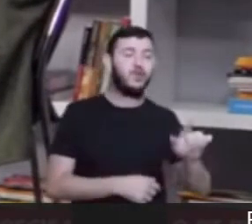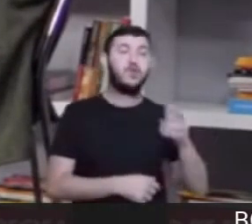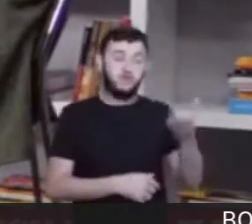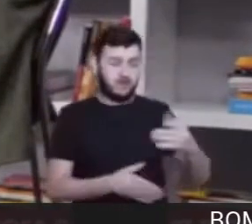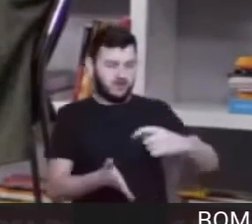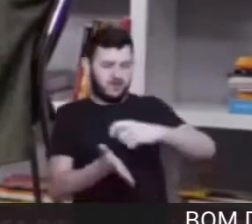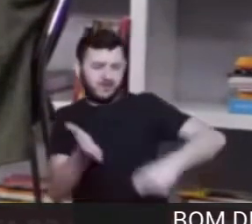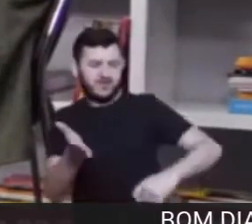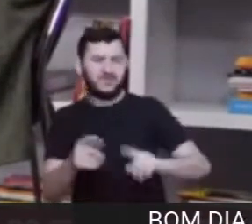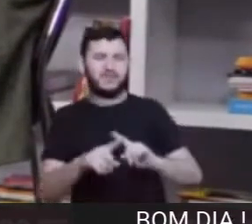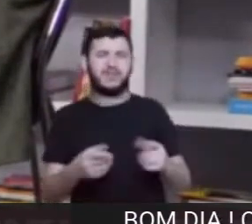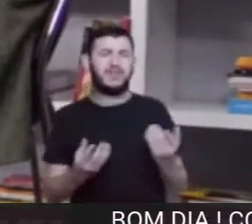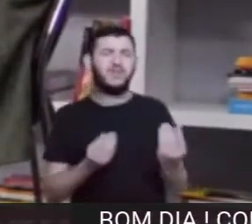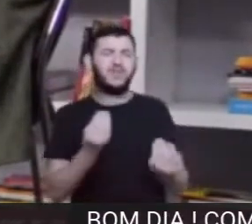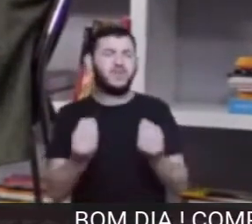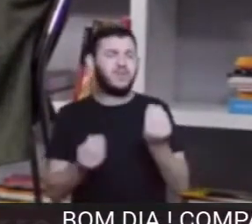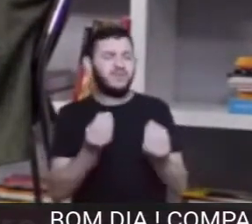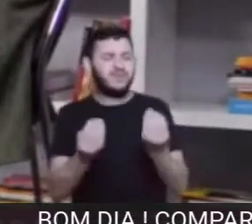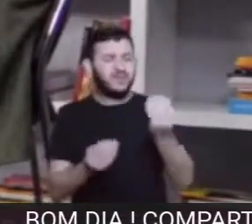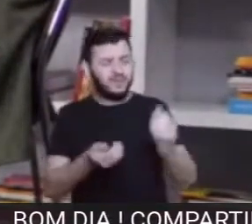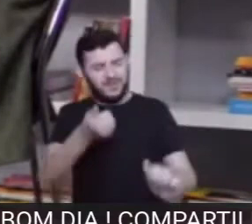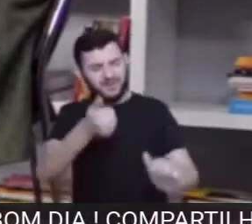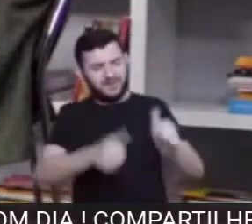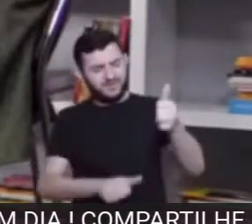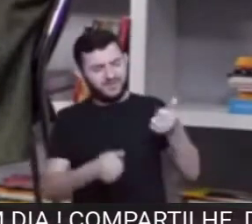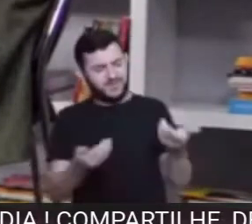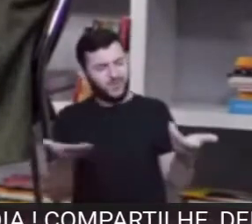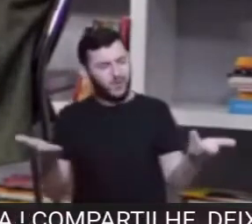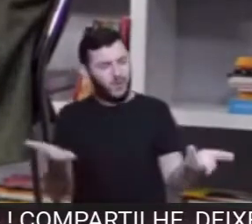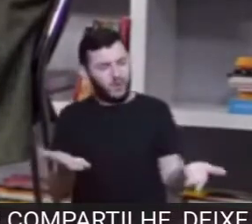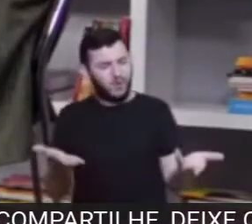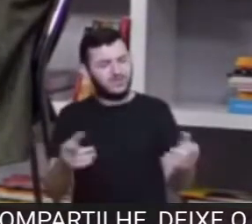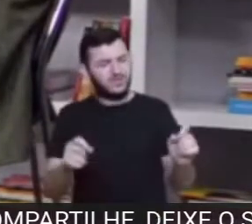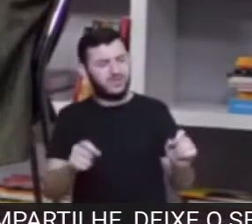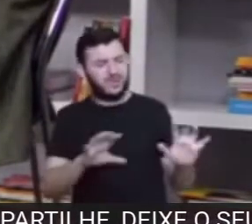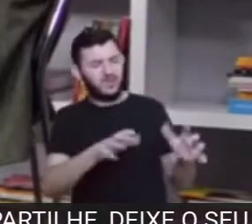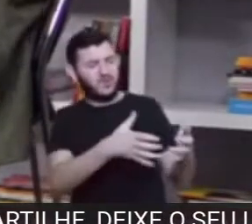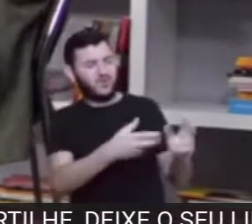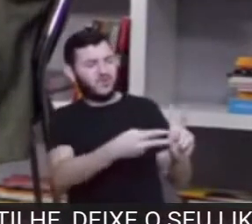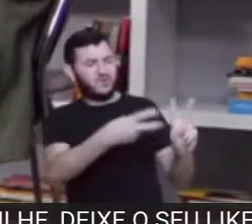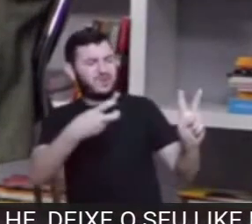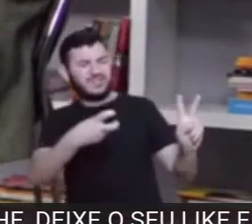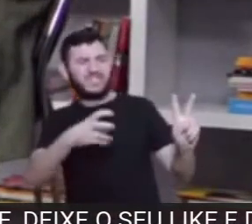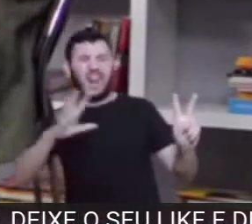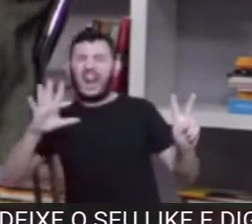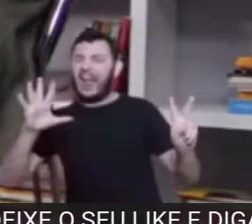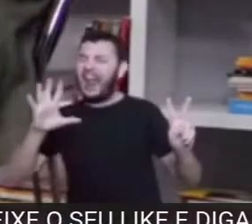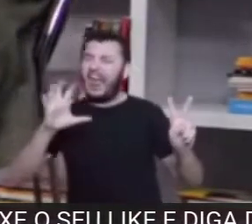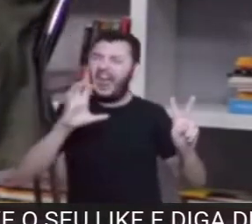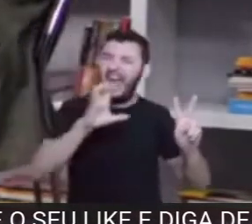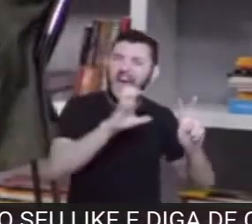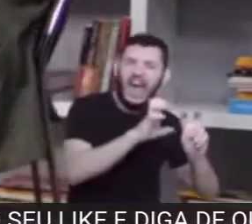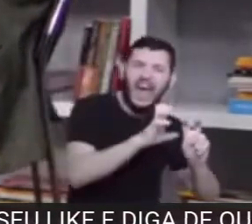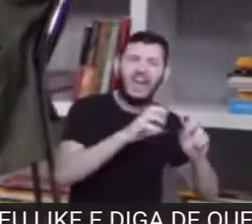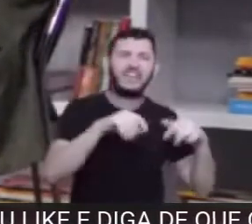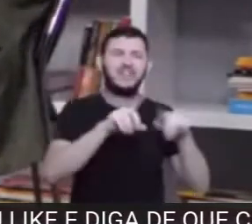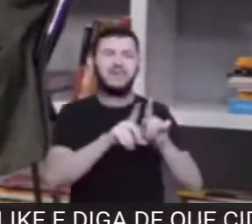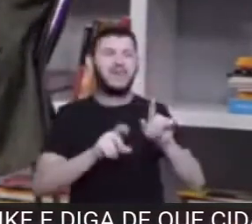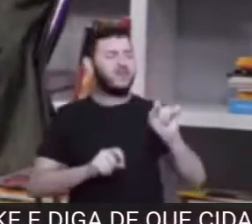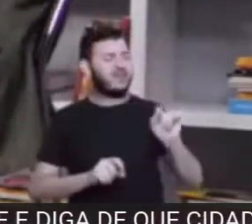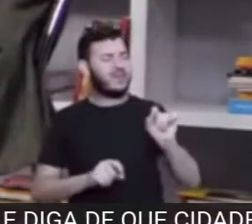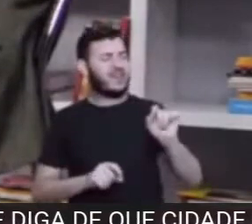isso? Que balanço o senhor faz hoje dessa tentativa, desses ataques à população indígena, desses ataques aos direitos, dessa tentativa de entregar